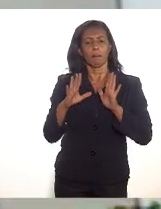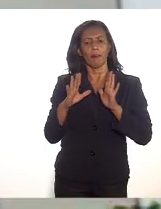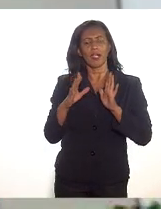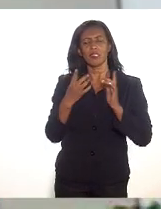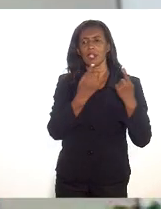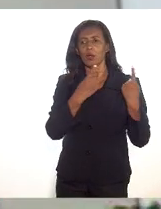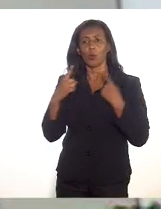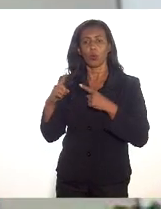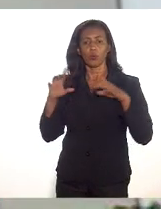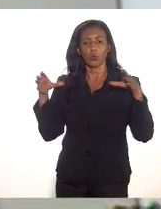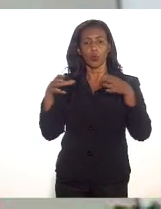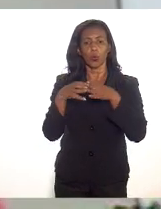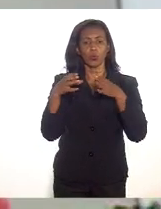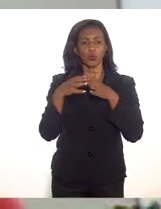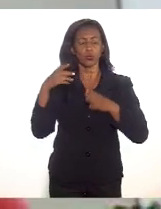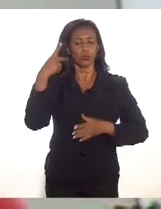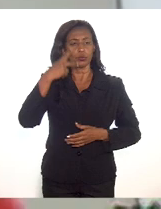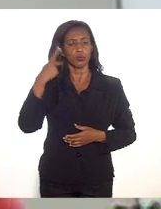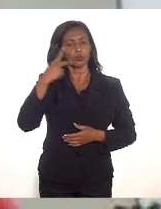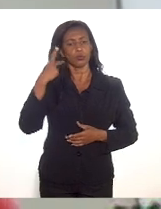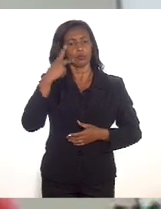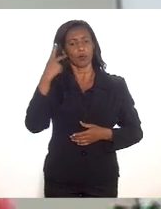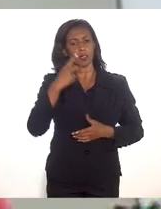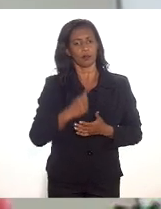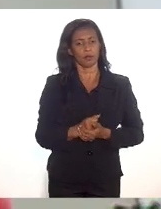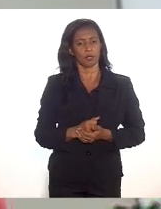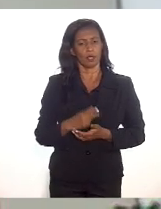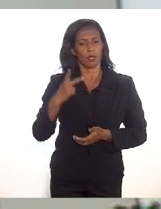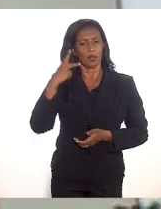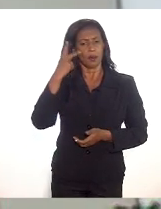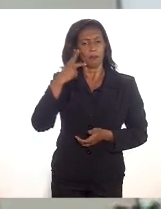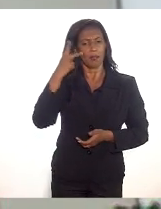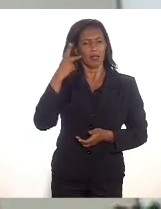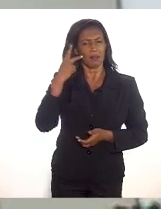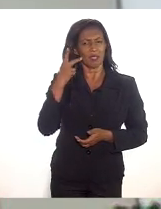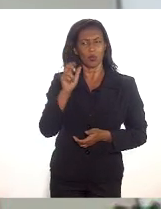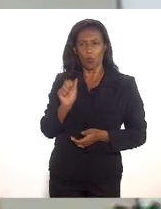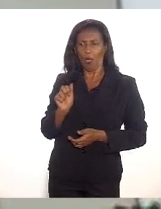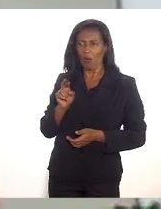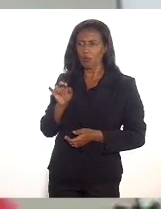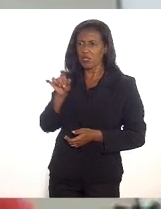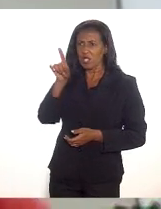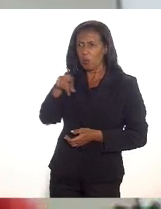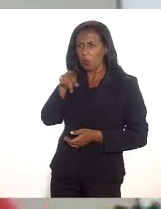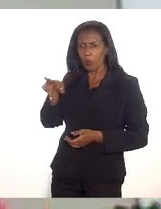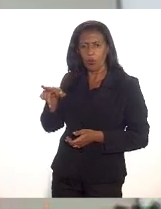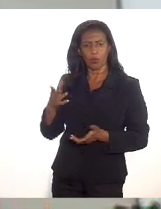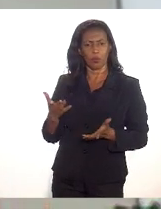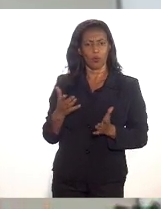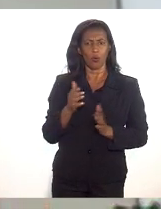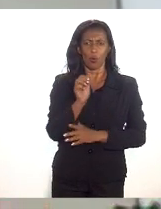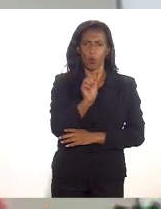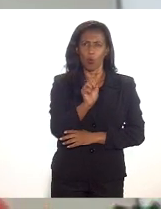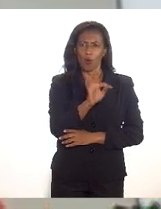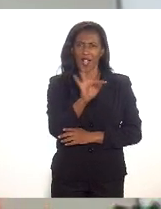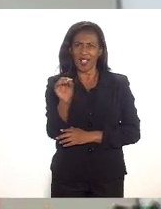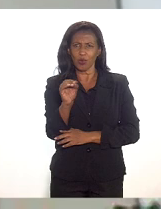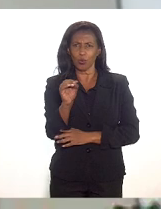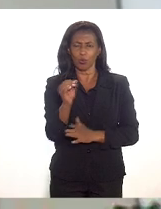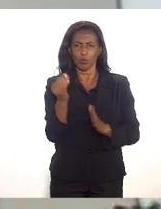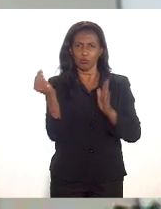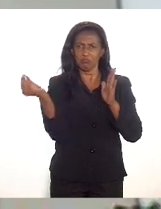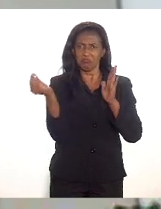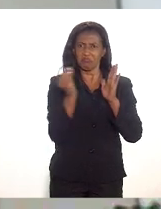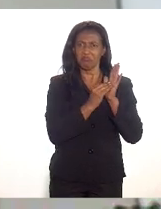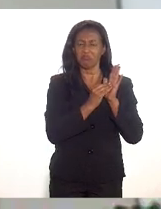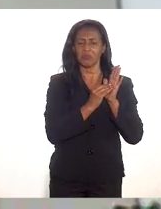parlamento, pois faz com que o parlamento possa ser desautorizado. No ato publicado, agora há pouco, pelo governo